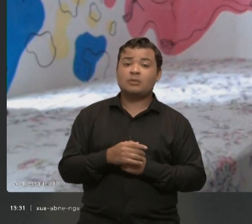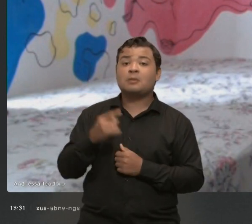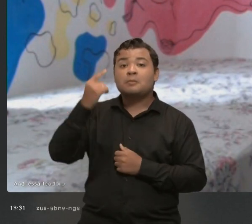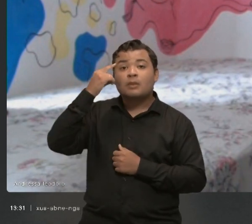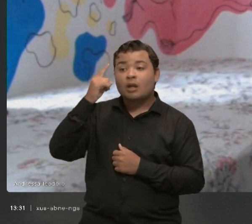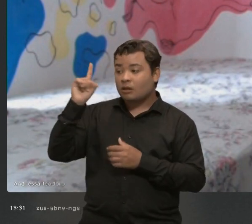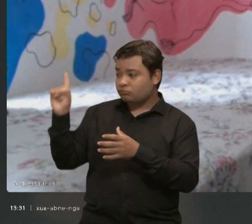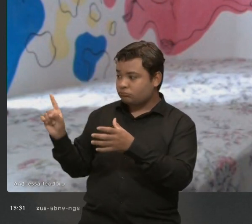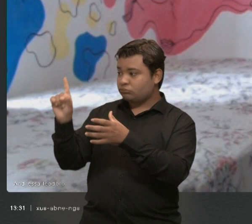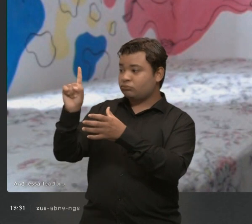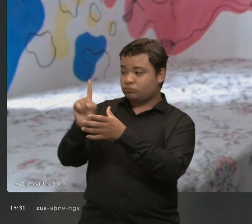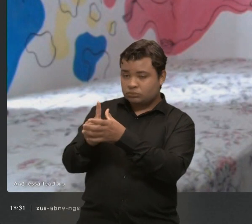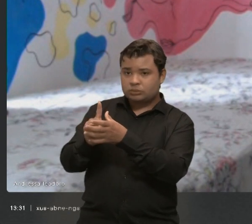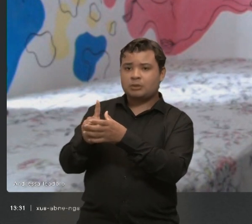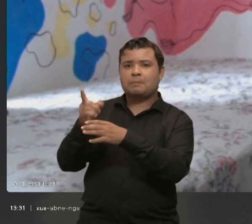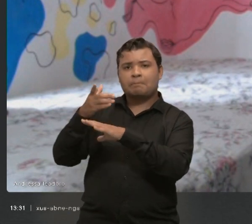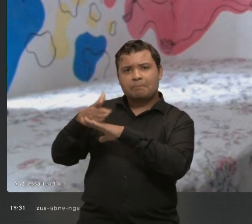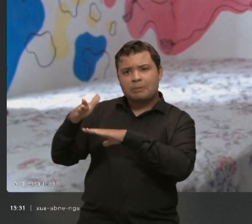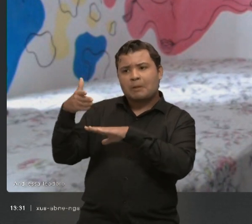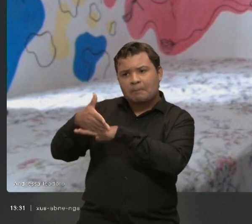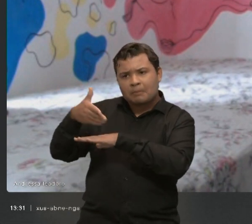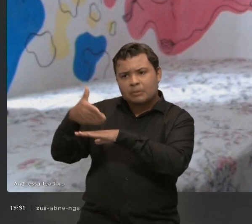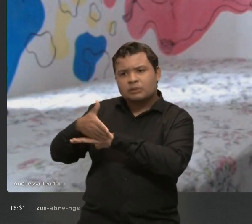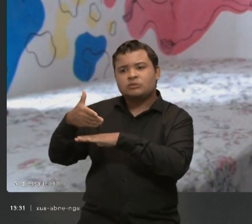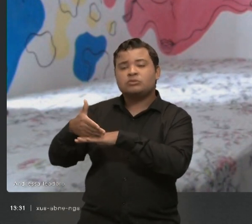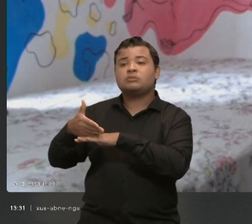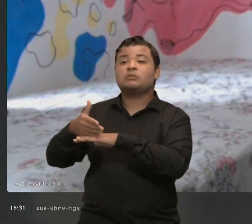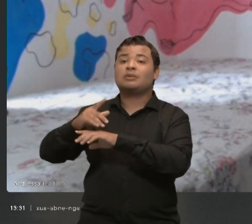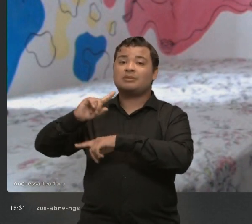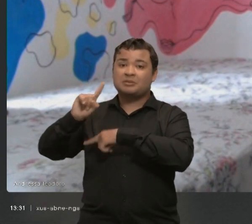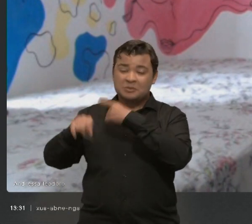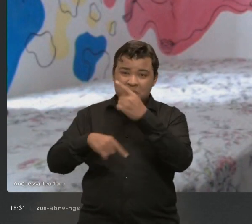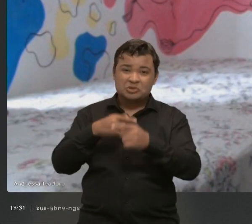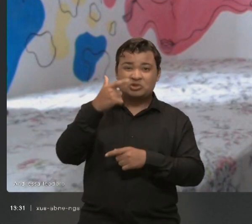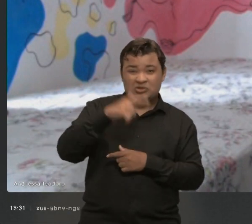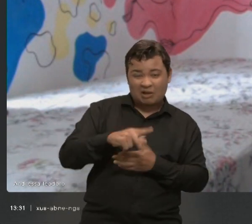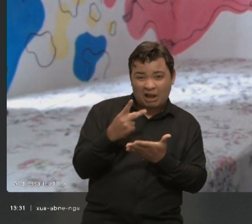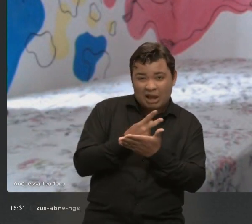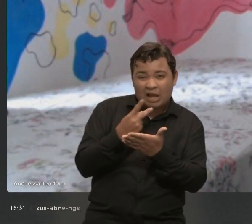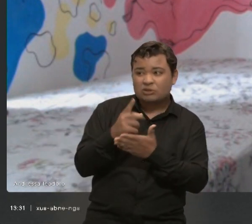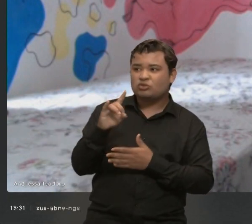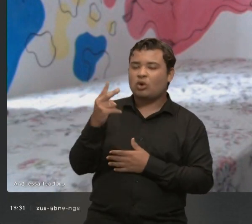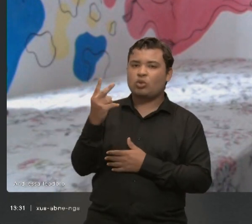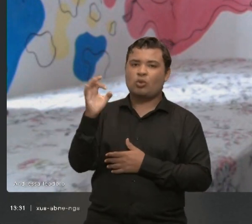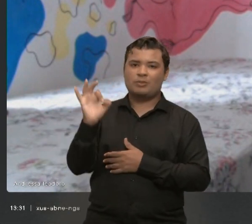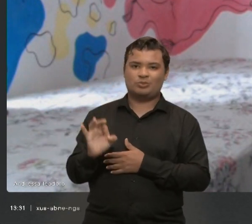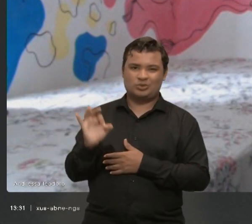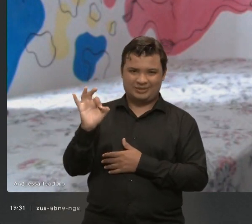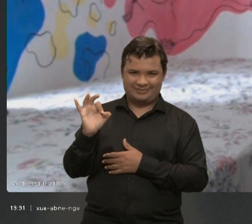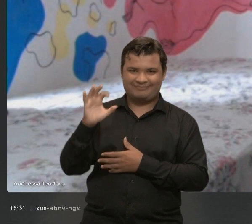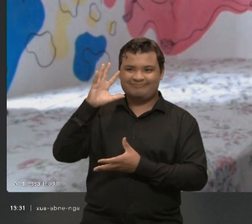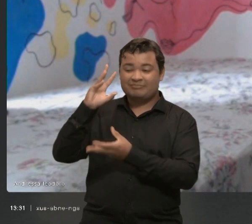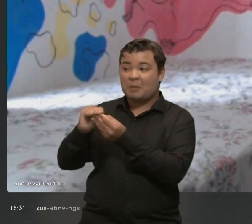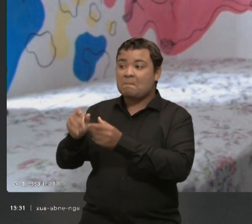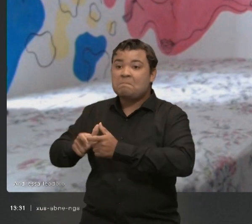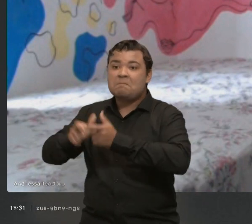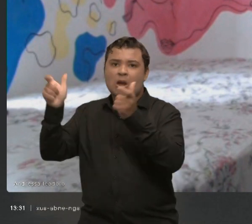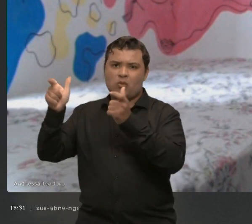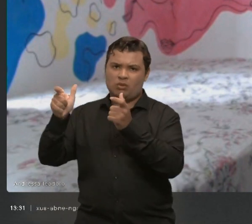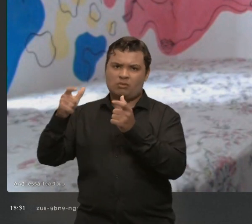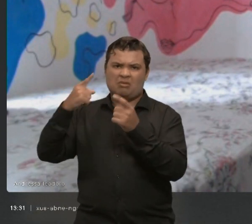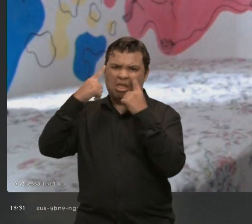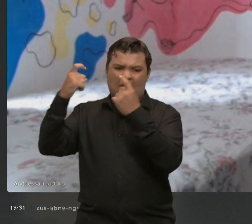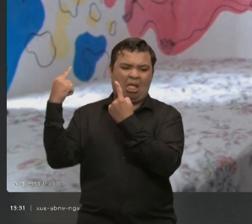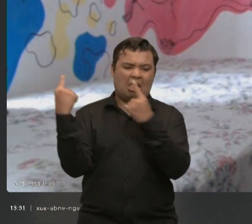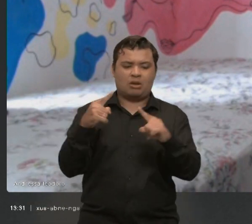que já participaram chega a 2%. Então tem ótimos resultados, é extremamente eficiente e é